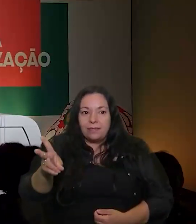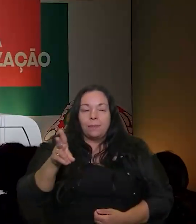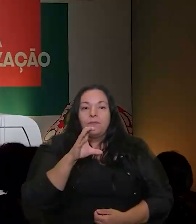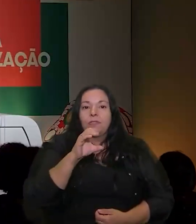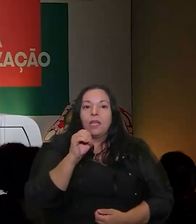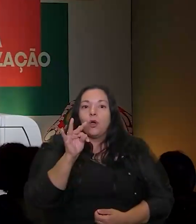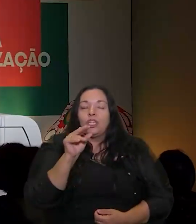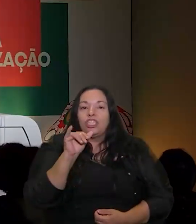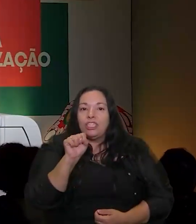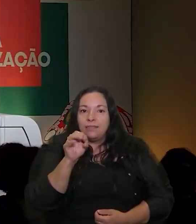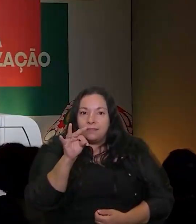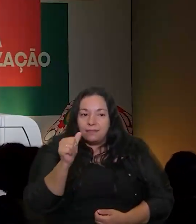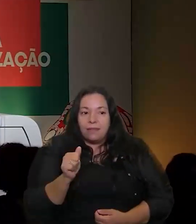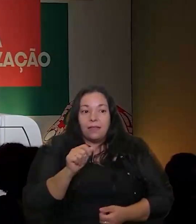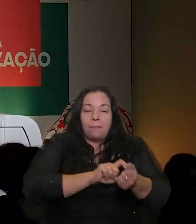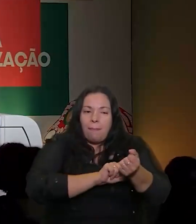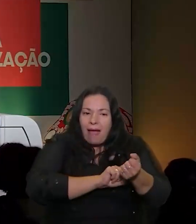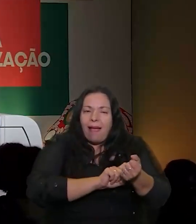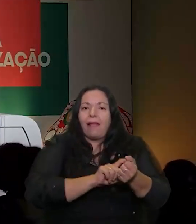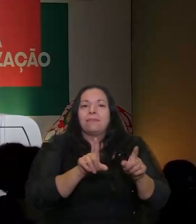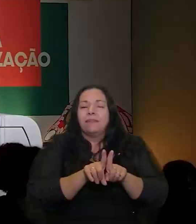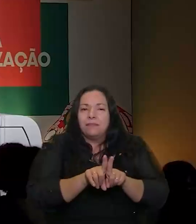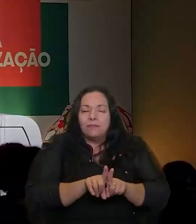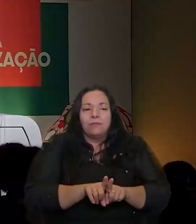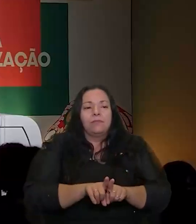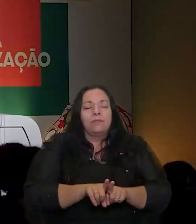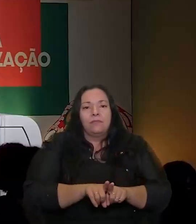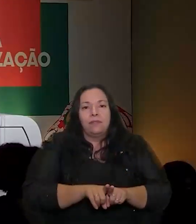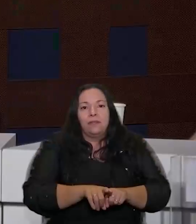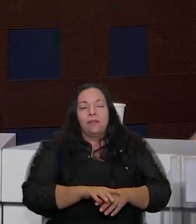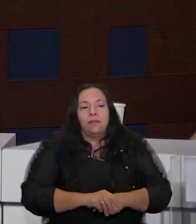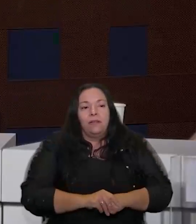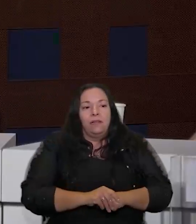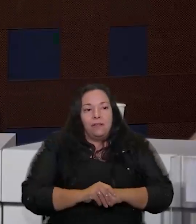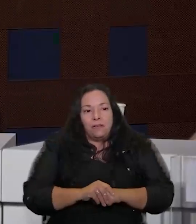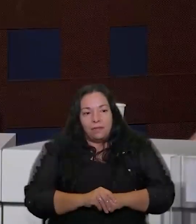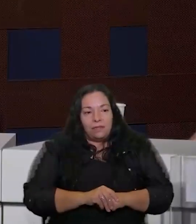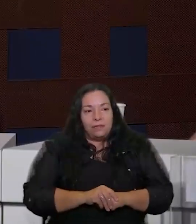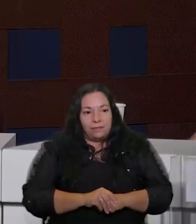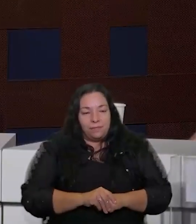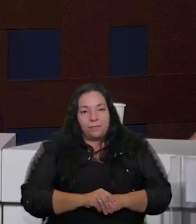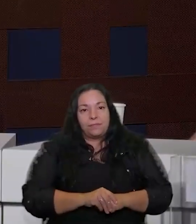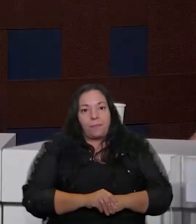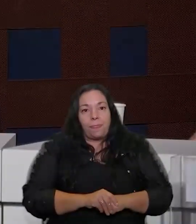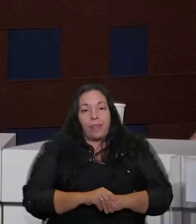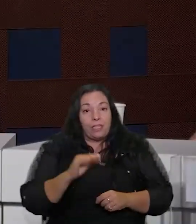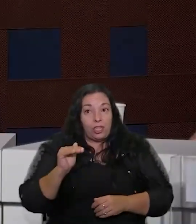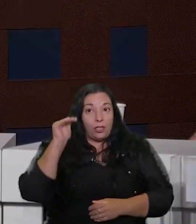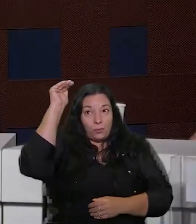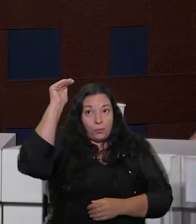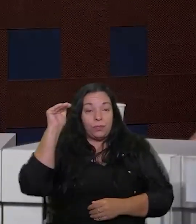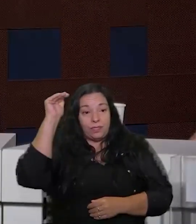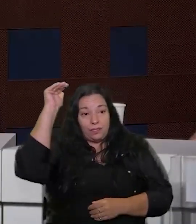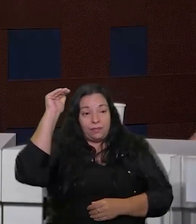eu não sabia que ia me marcar tanto, a ponto de, né, já madura, já adulta, eu